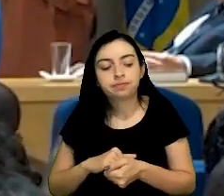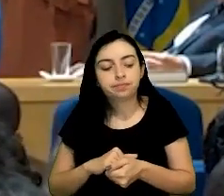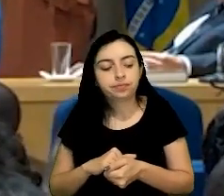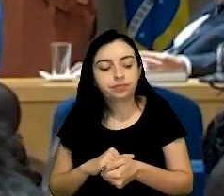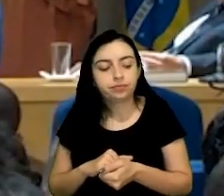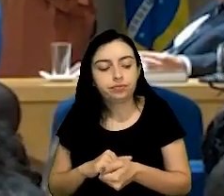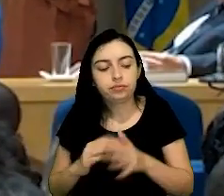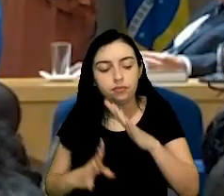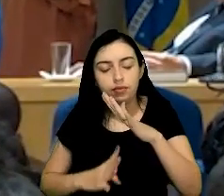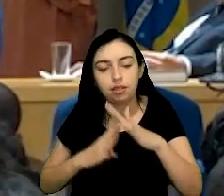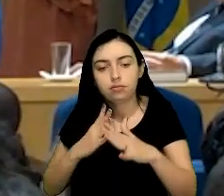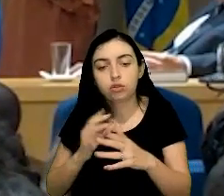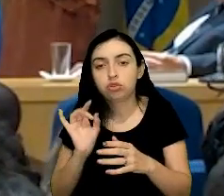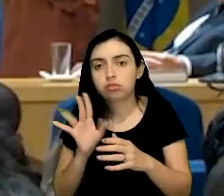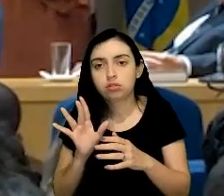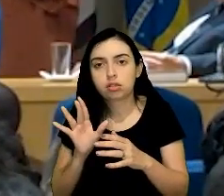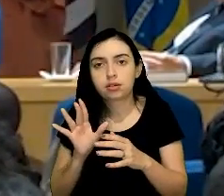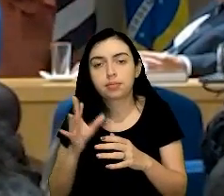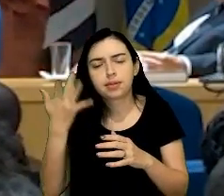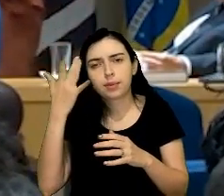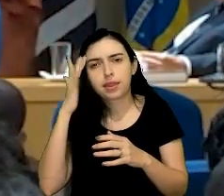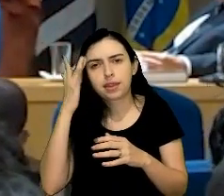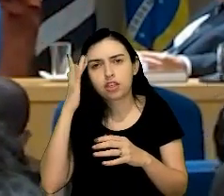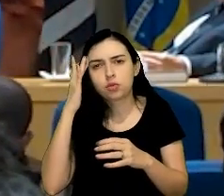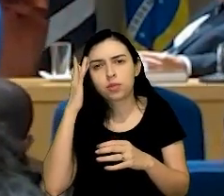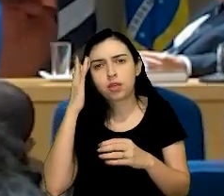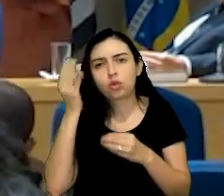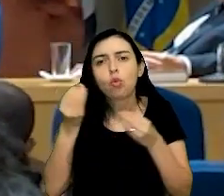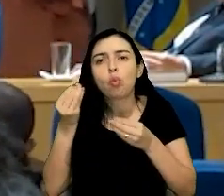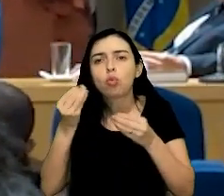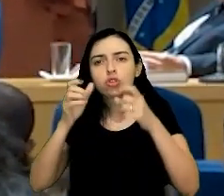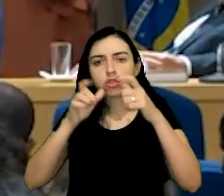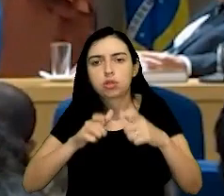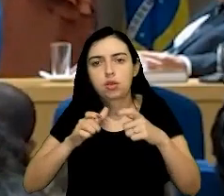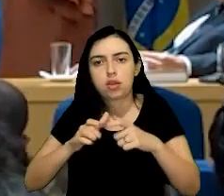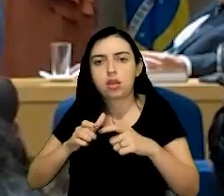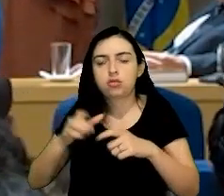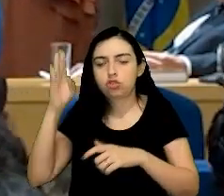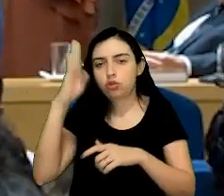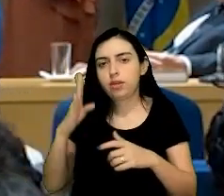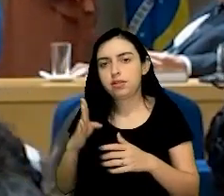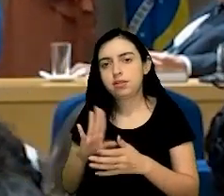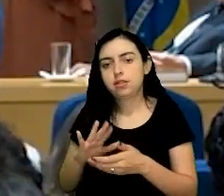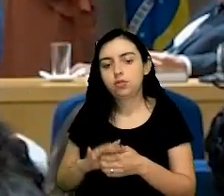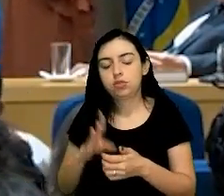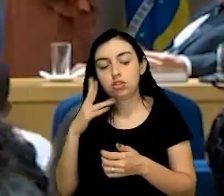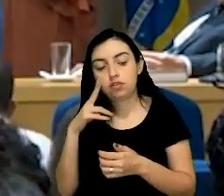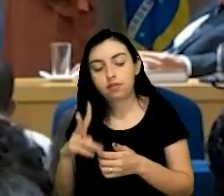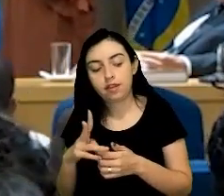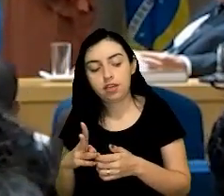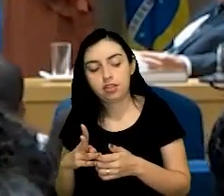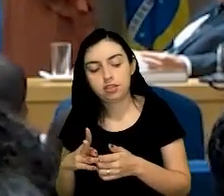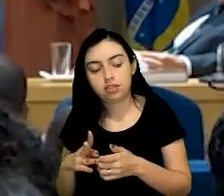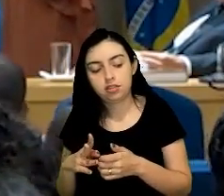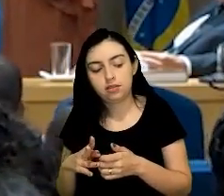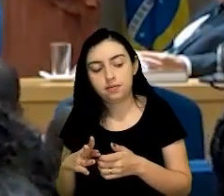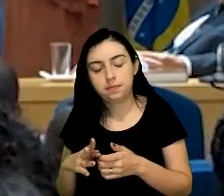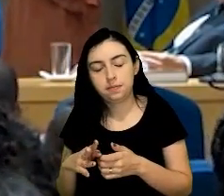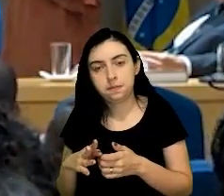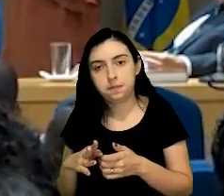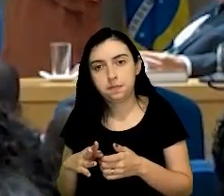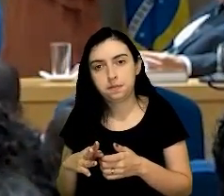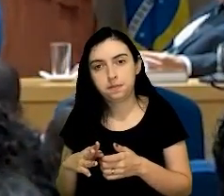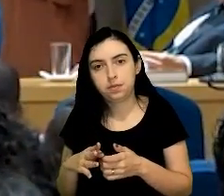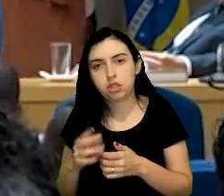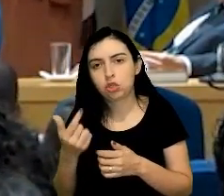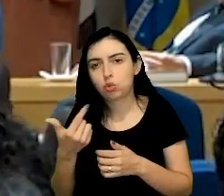Só para a gente ter uma ideia, então, de onde estão esses refugiados no Brasil, veja, eles estão em